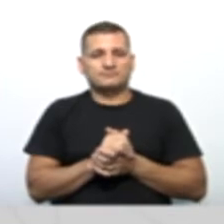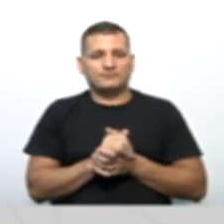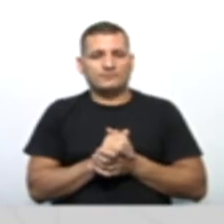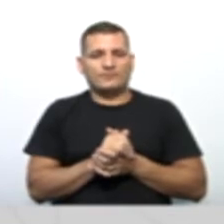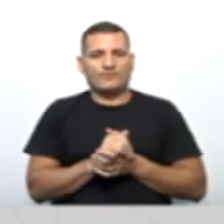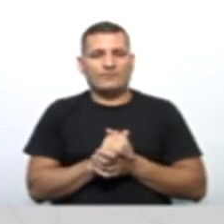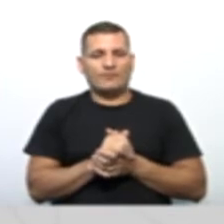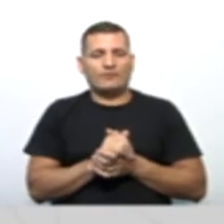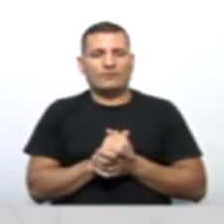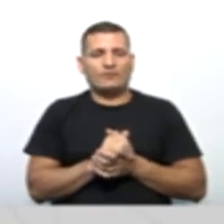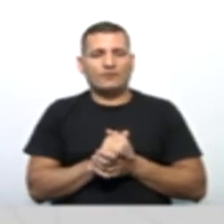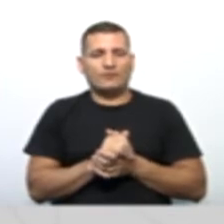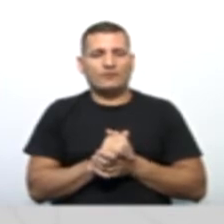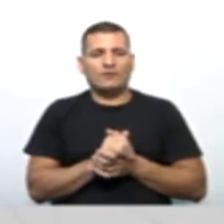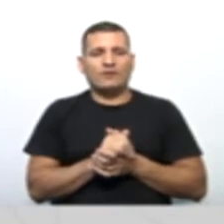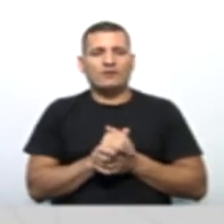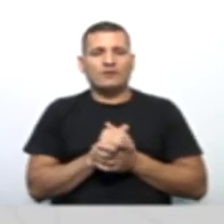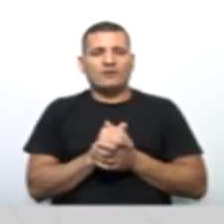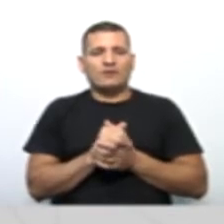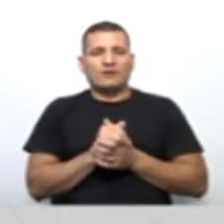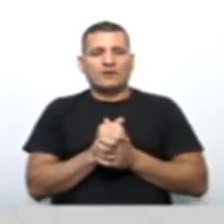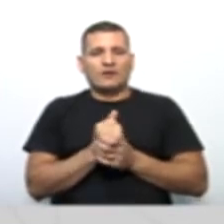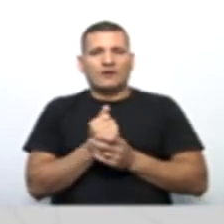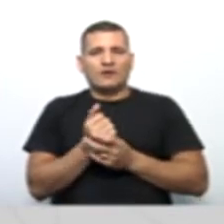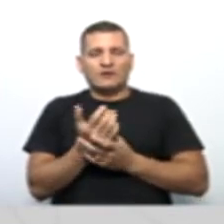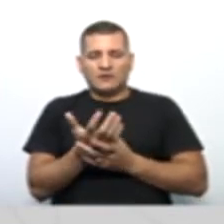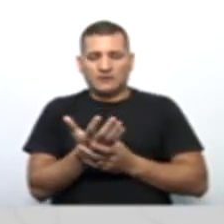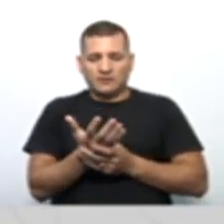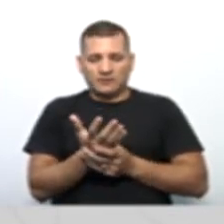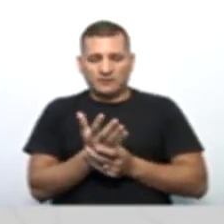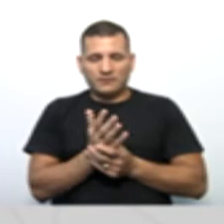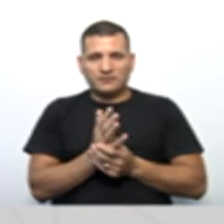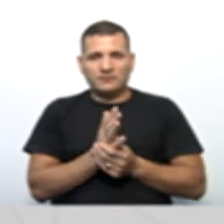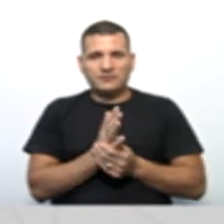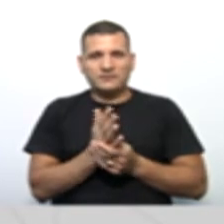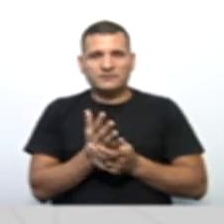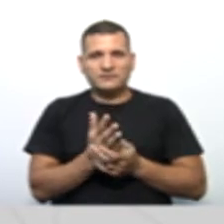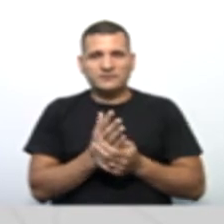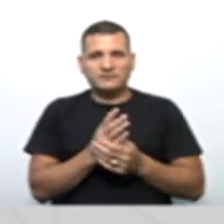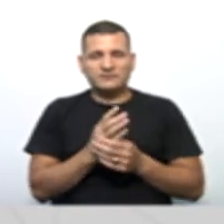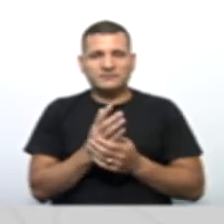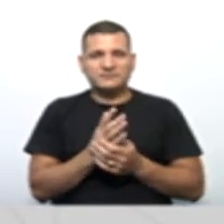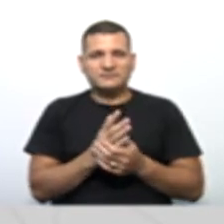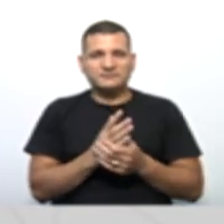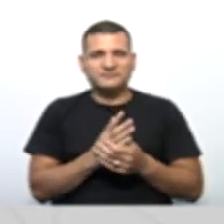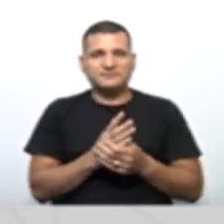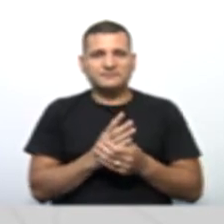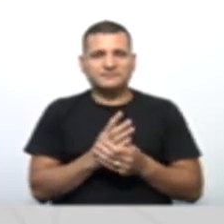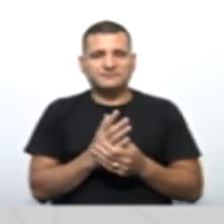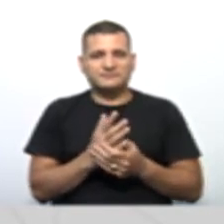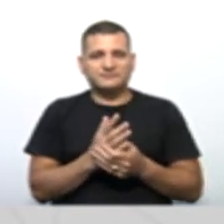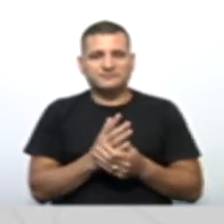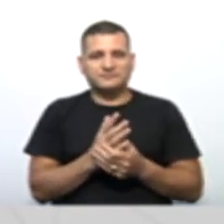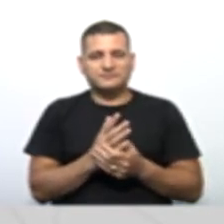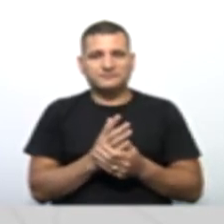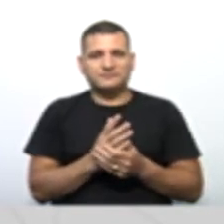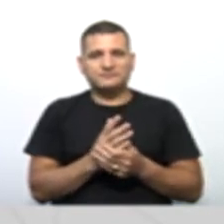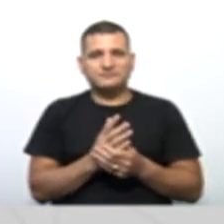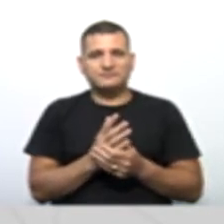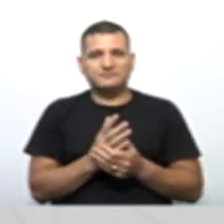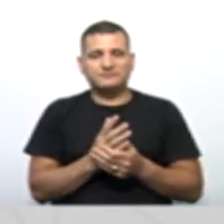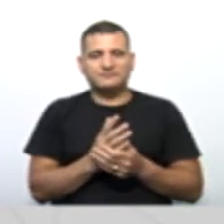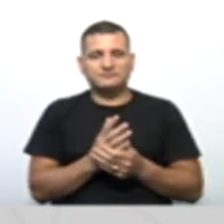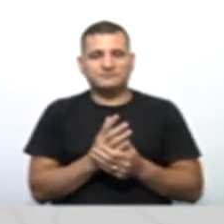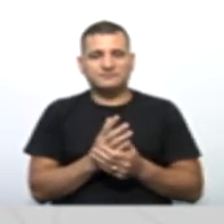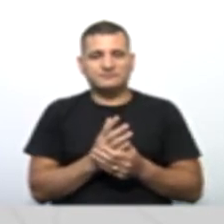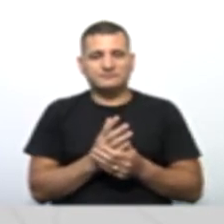consegui achar o que ele quer naquele resumo ele vai provavelmente depois adentrar no seu site e fica lá além de perder o tempo dele que é o